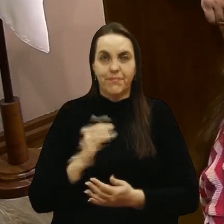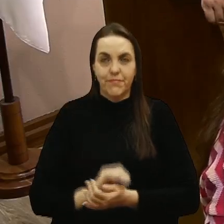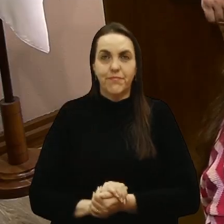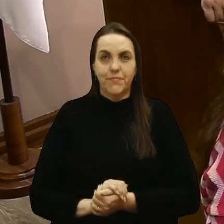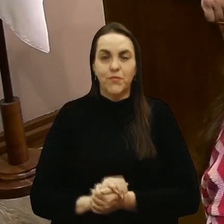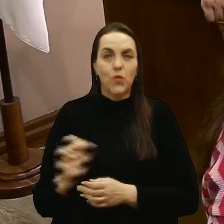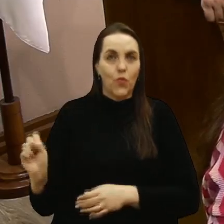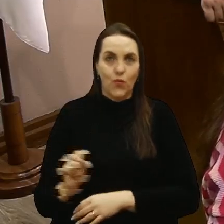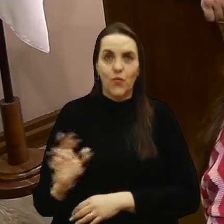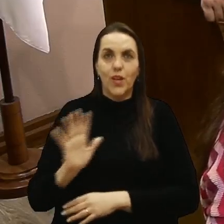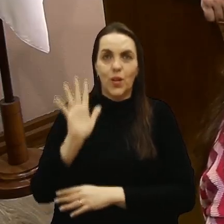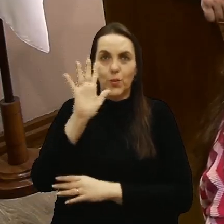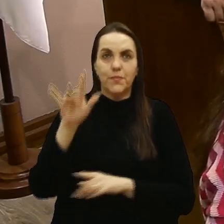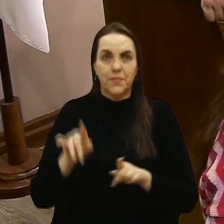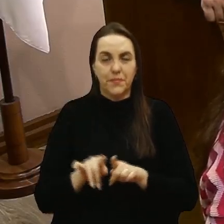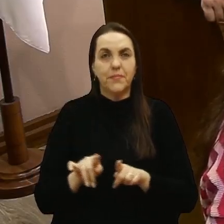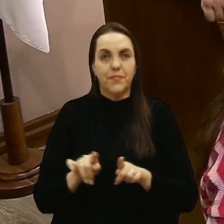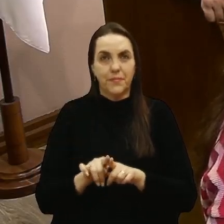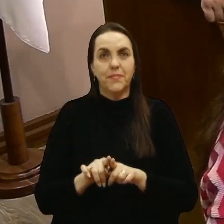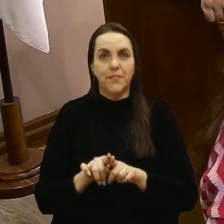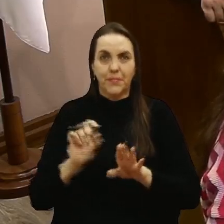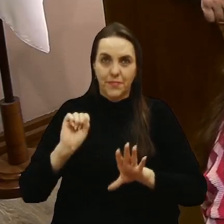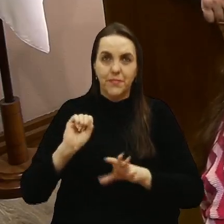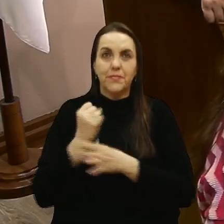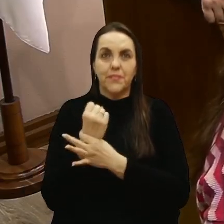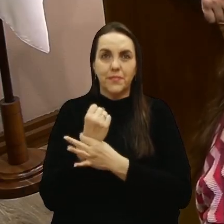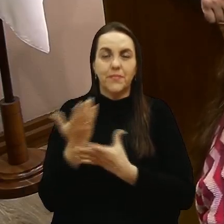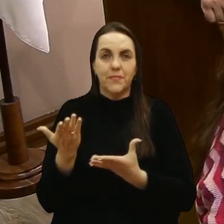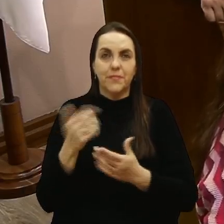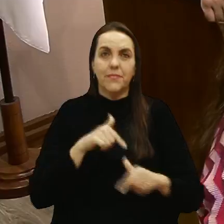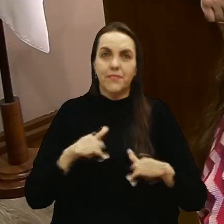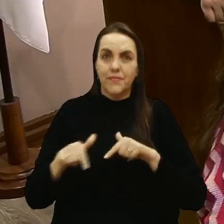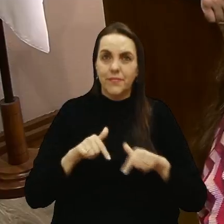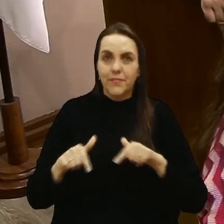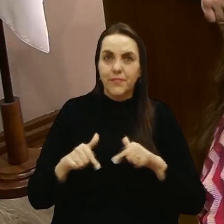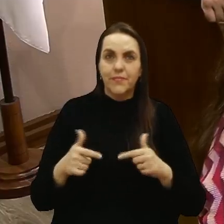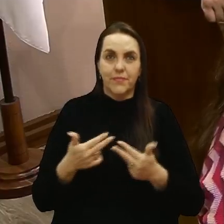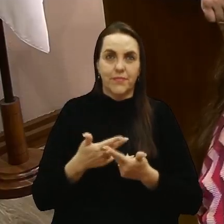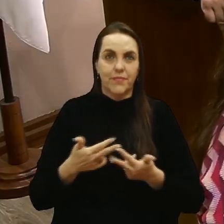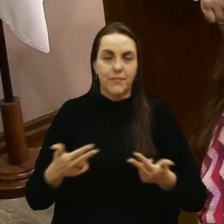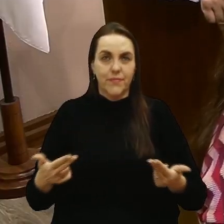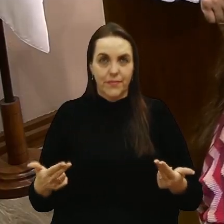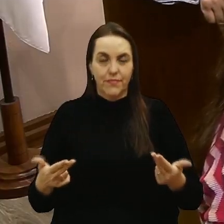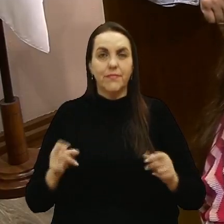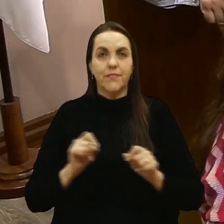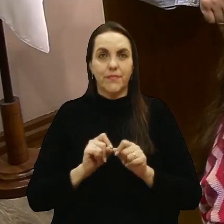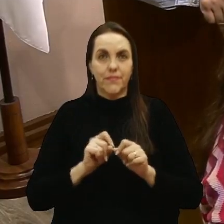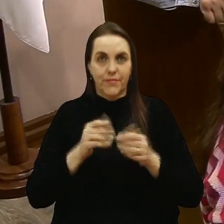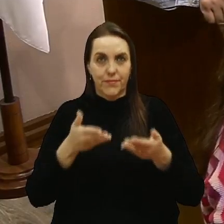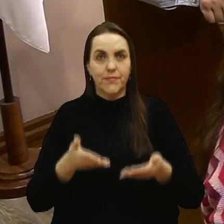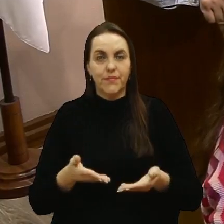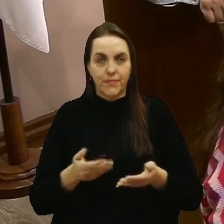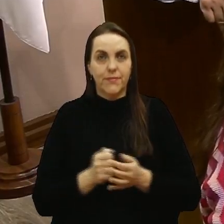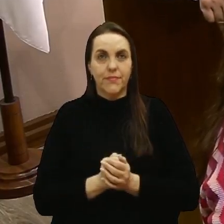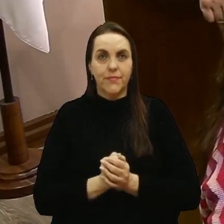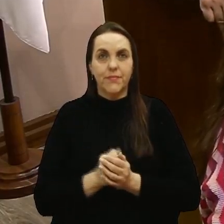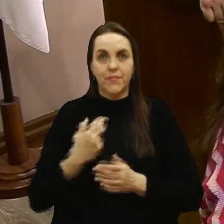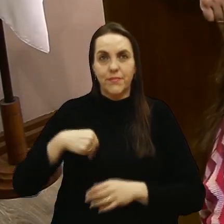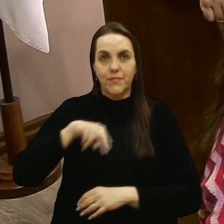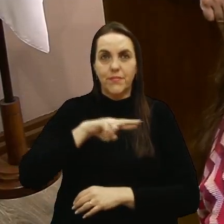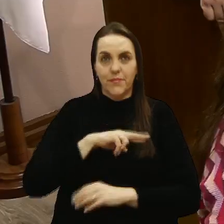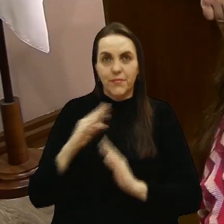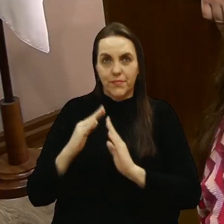e valoroso de garantir que os trabalhos sejam realizados na